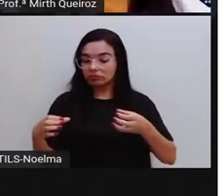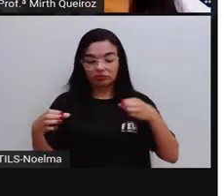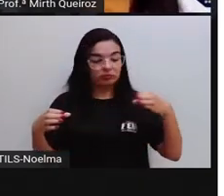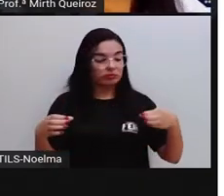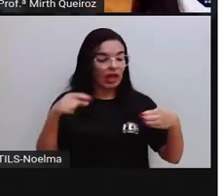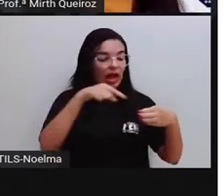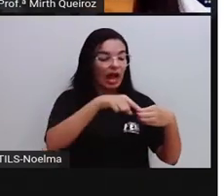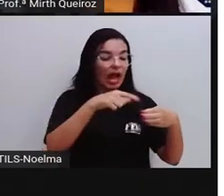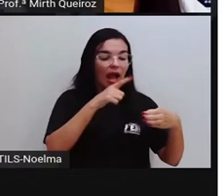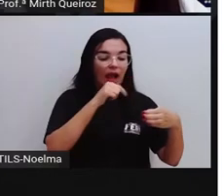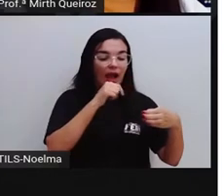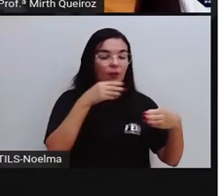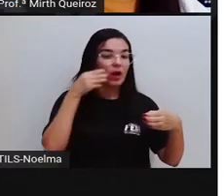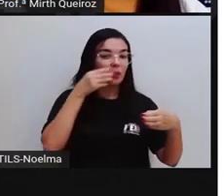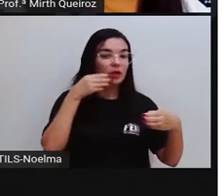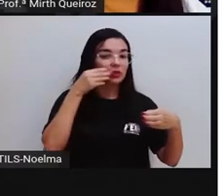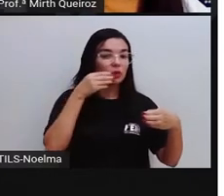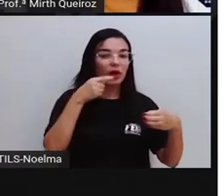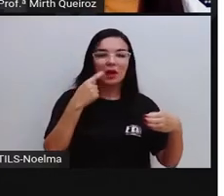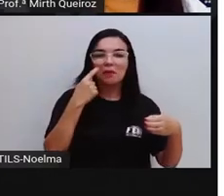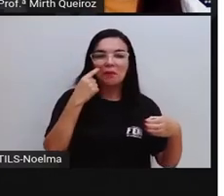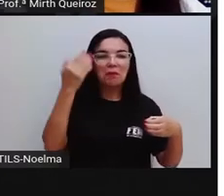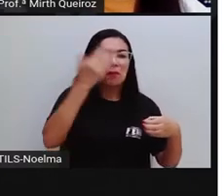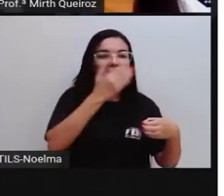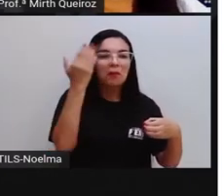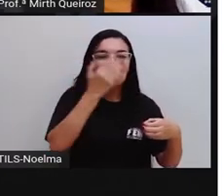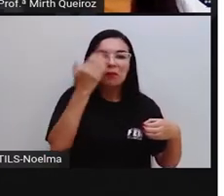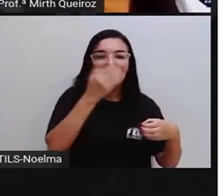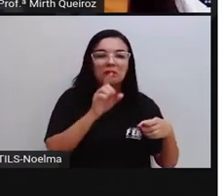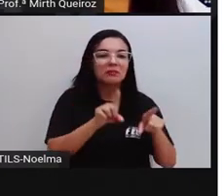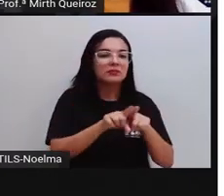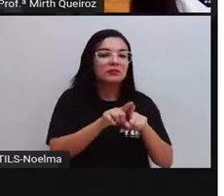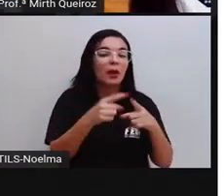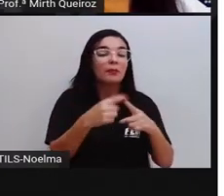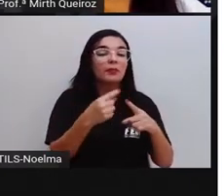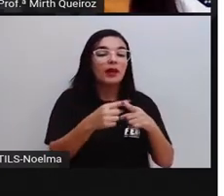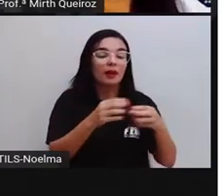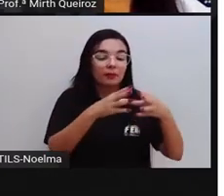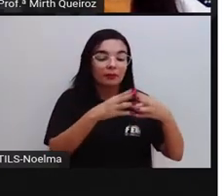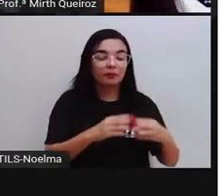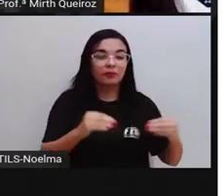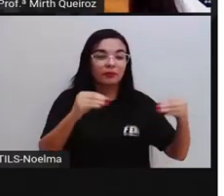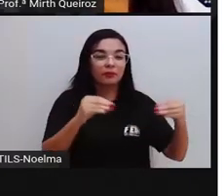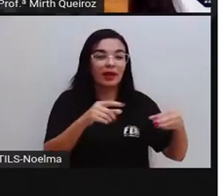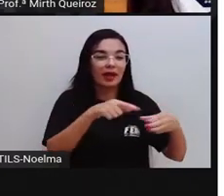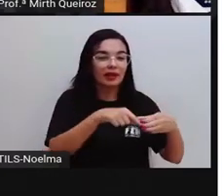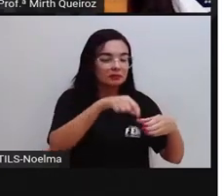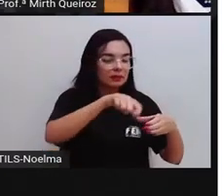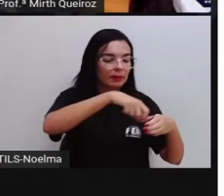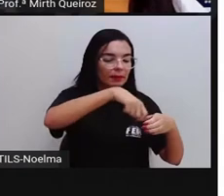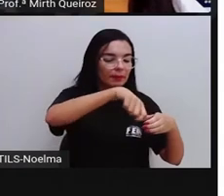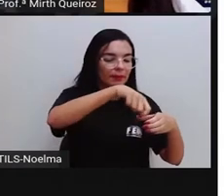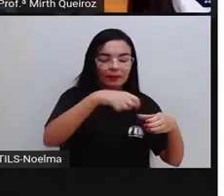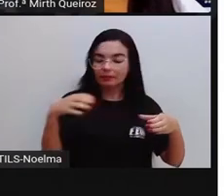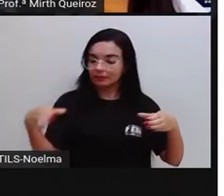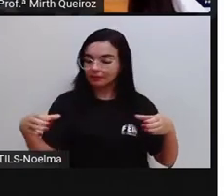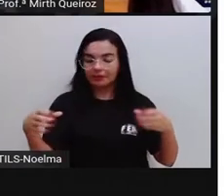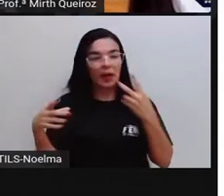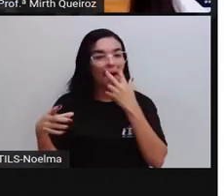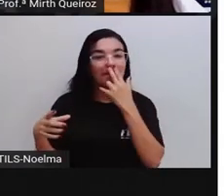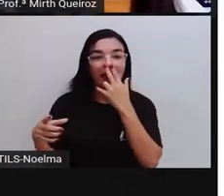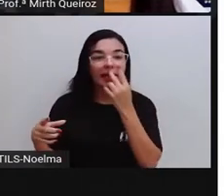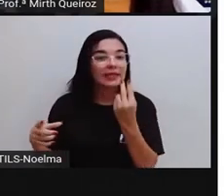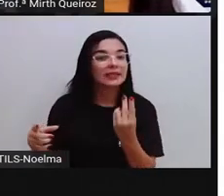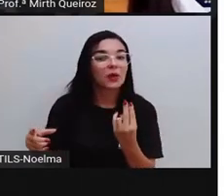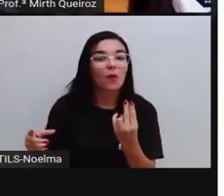misturou, né, com outra substância ali, ela pode ser dissolvida e você não conseguir mais vê-la ali a olho nu.